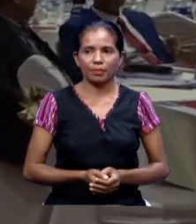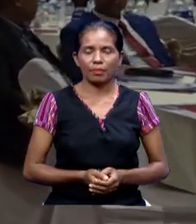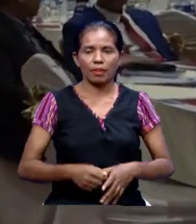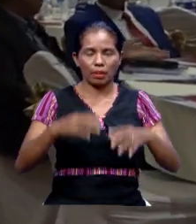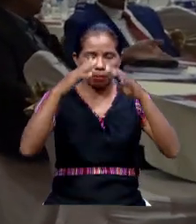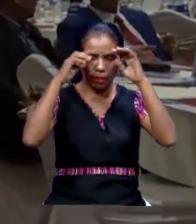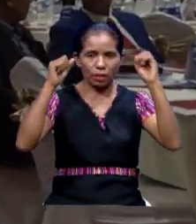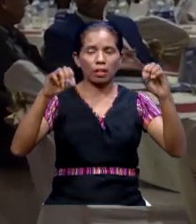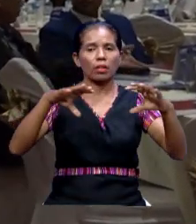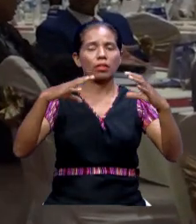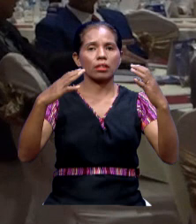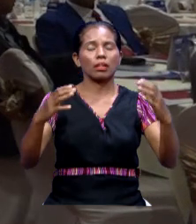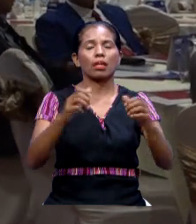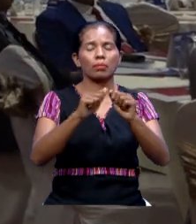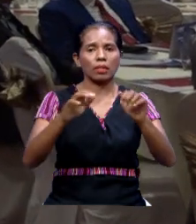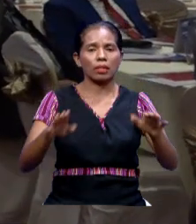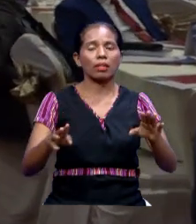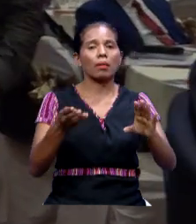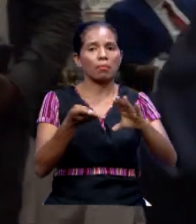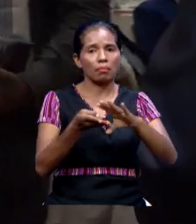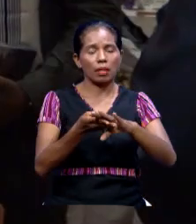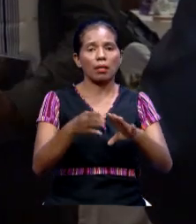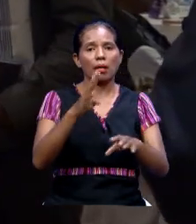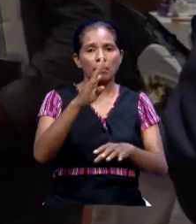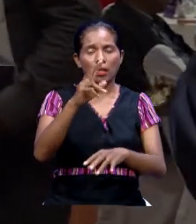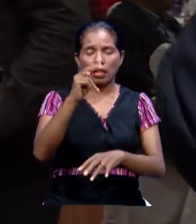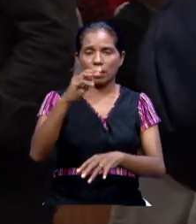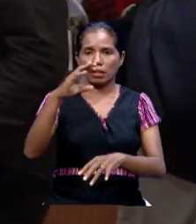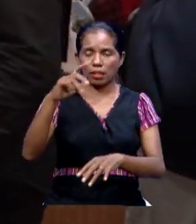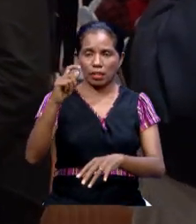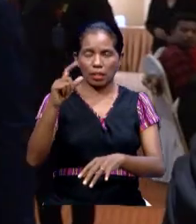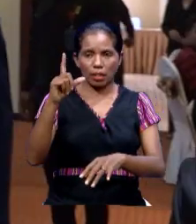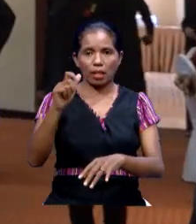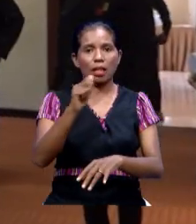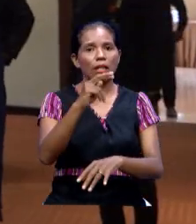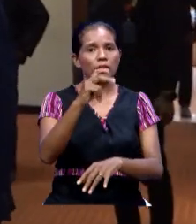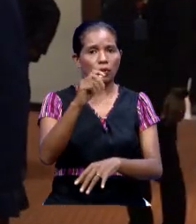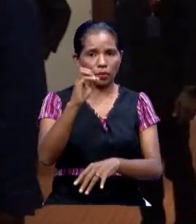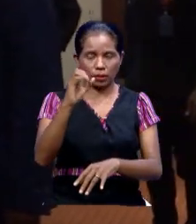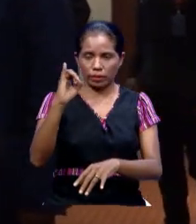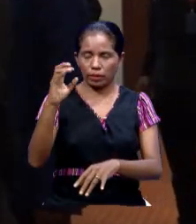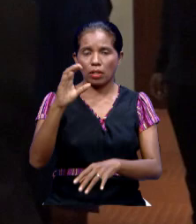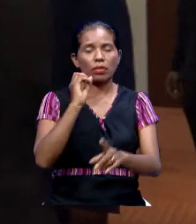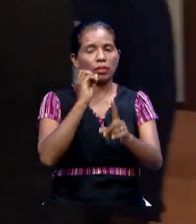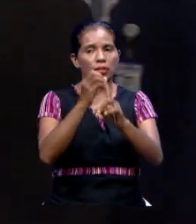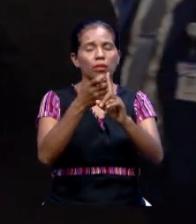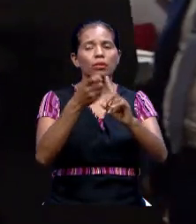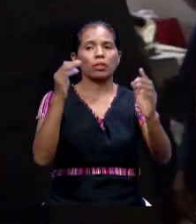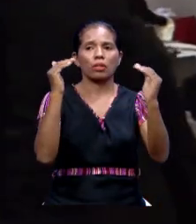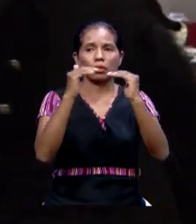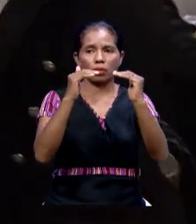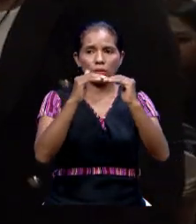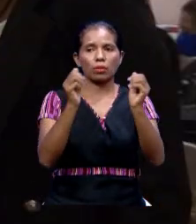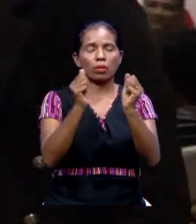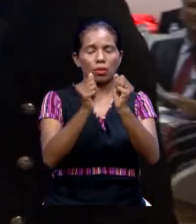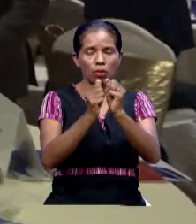Presidente do Conselho de Administração Banco Nacional Comércio Timor-Leste, Antônio Vitor Hateteng, objetivo desse diálogo entre BNCTL